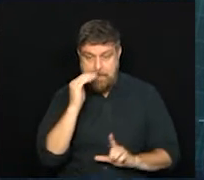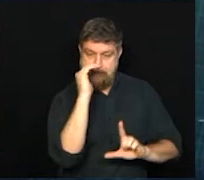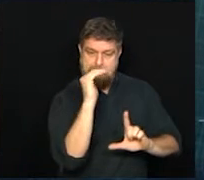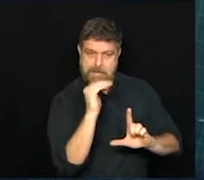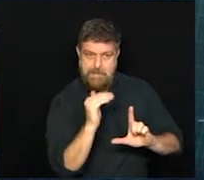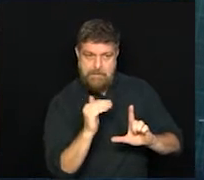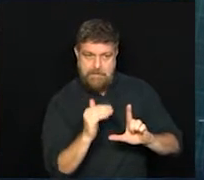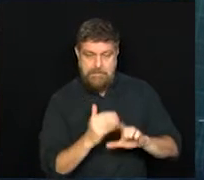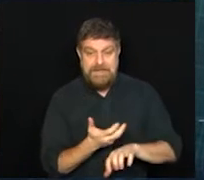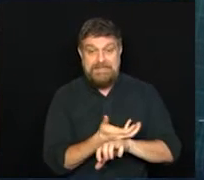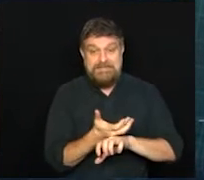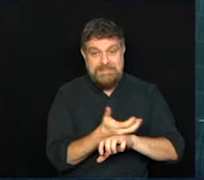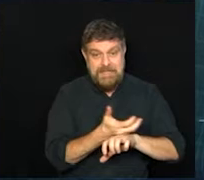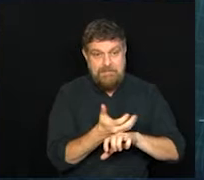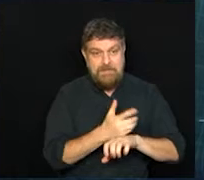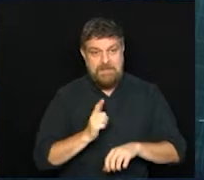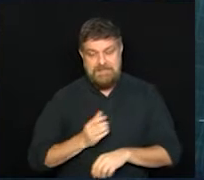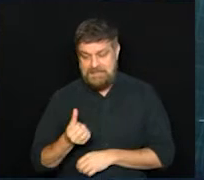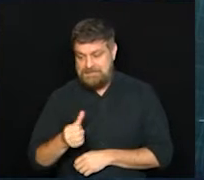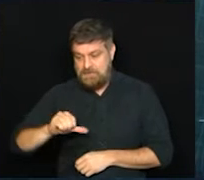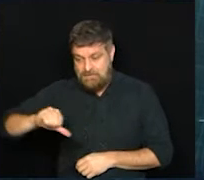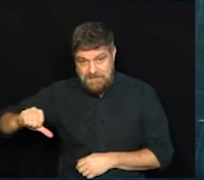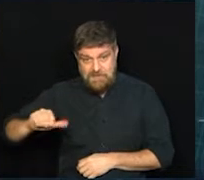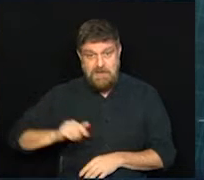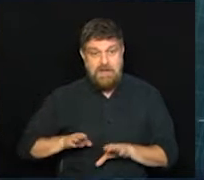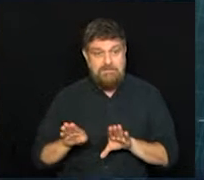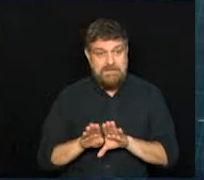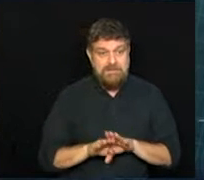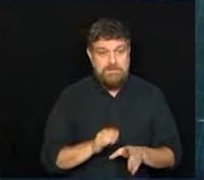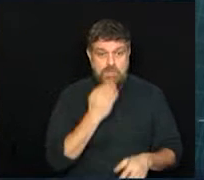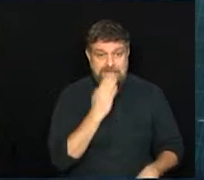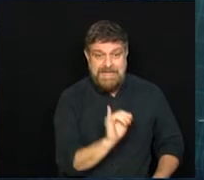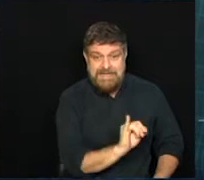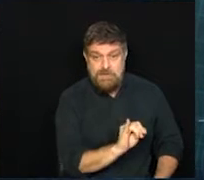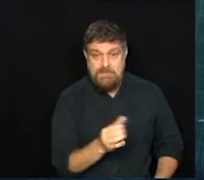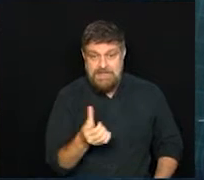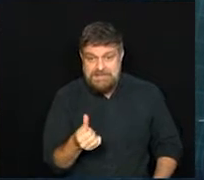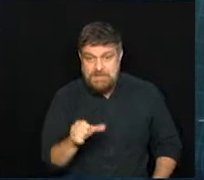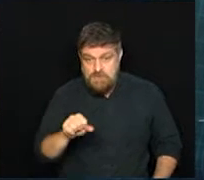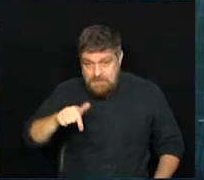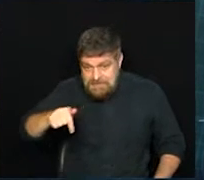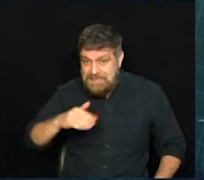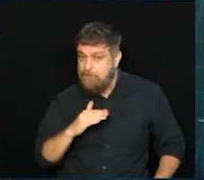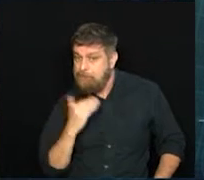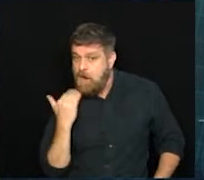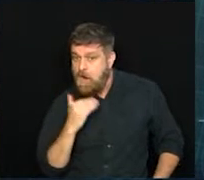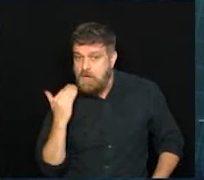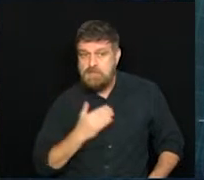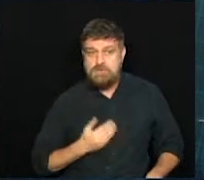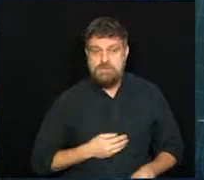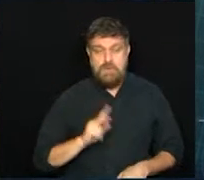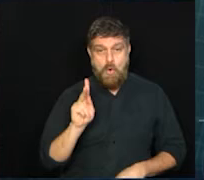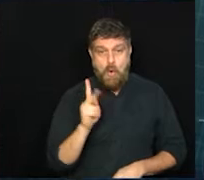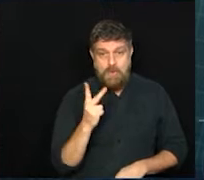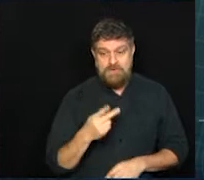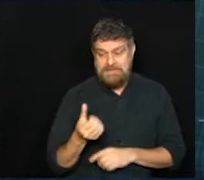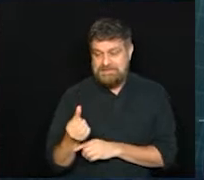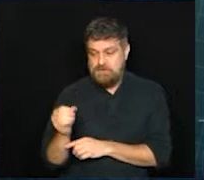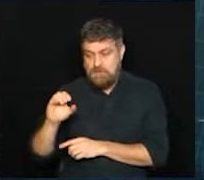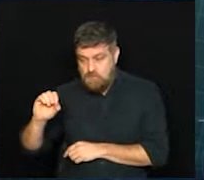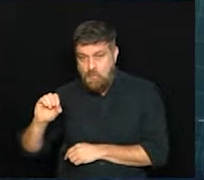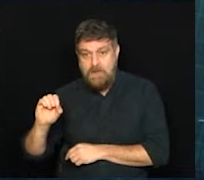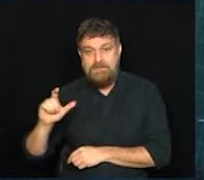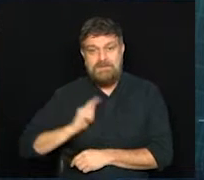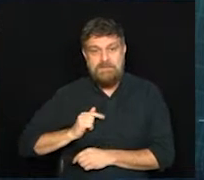Bárbara do Oeste, 699, Indaiatuba, 687, Hortolândia, 608. Aí depois a gente